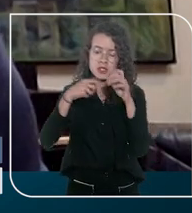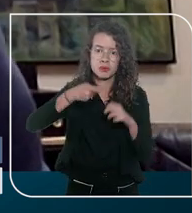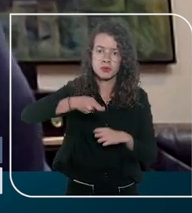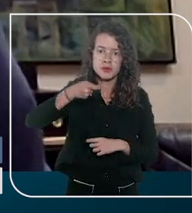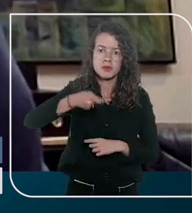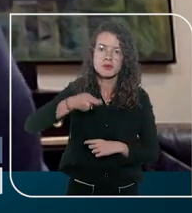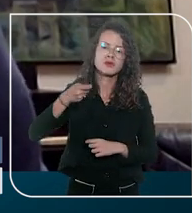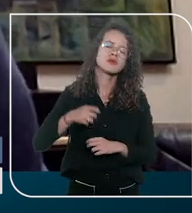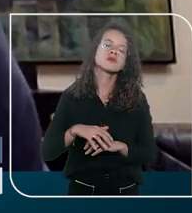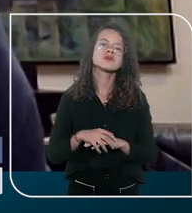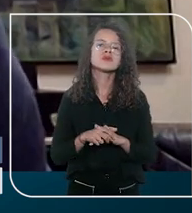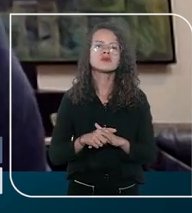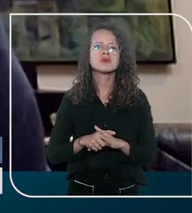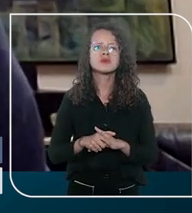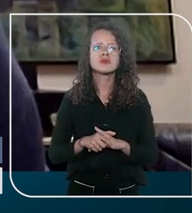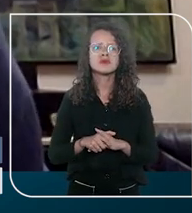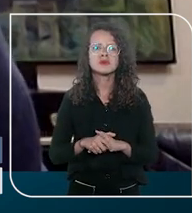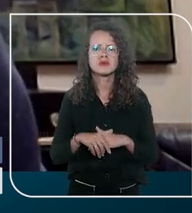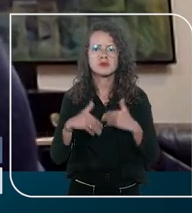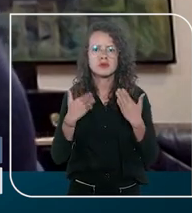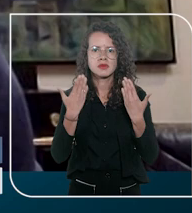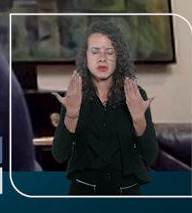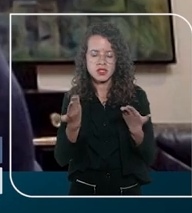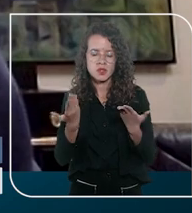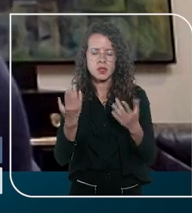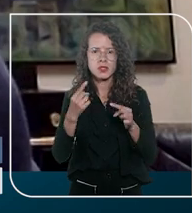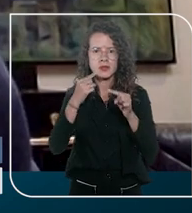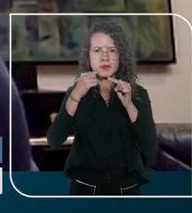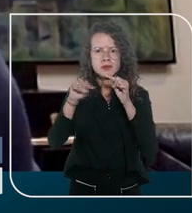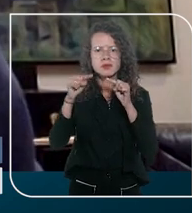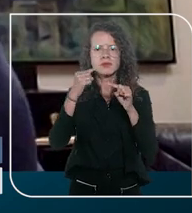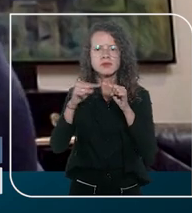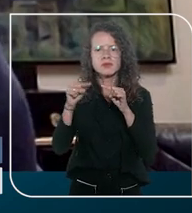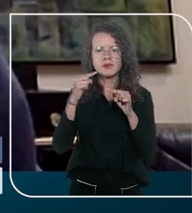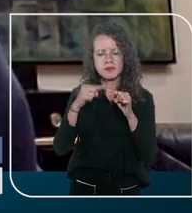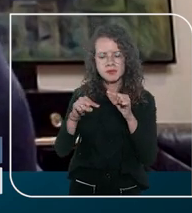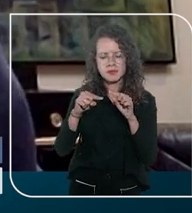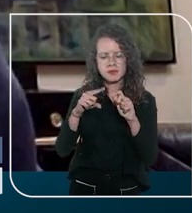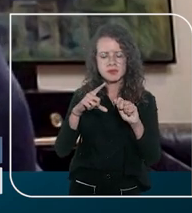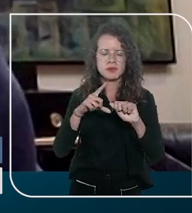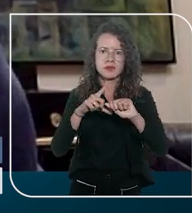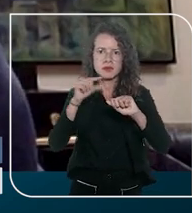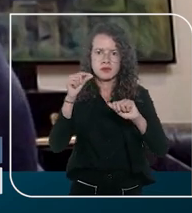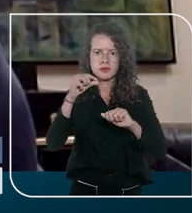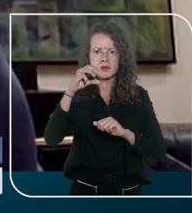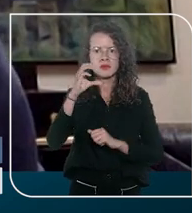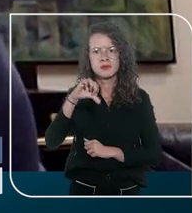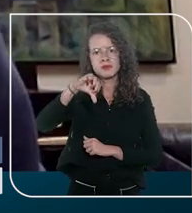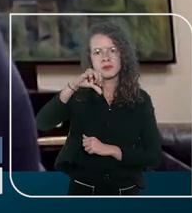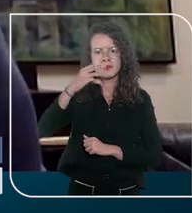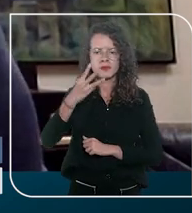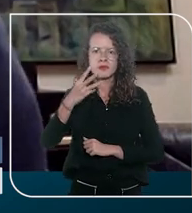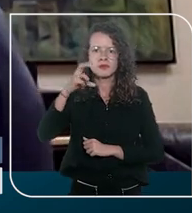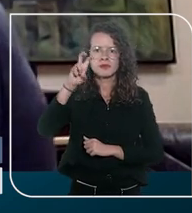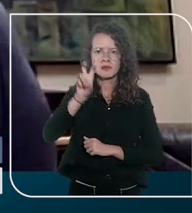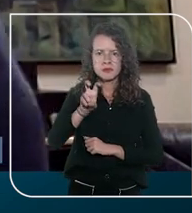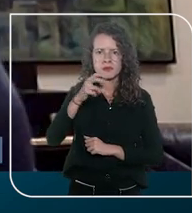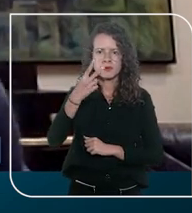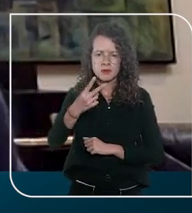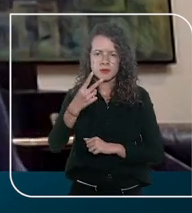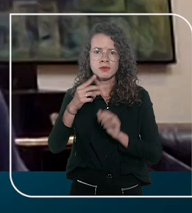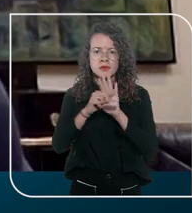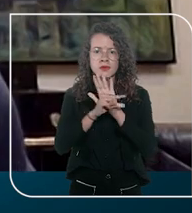Então, apresentando-se, ela complementa, descabida a incidência do parágrafo único do 932 para